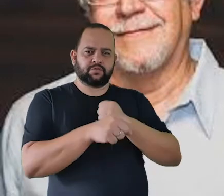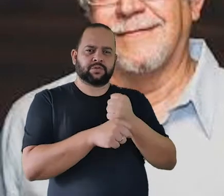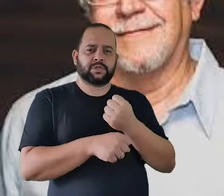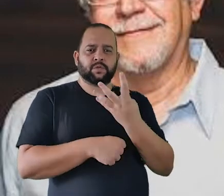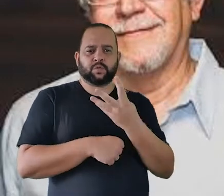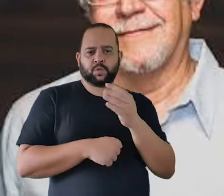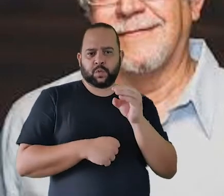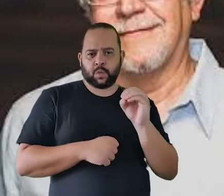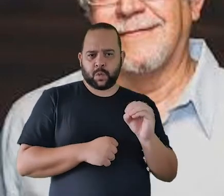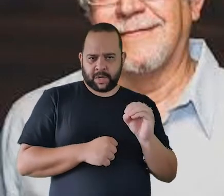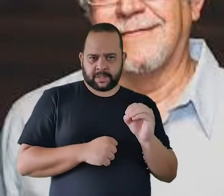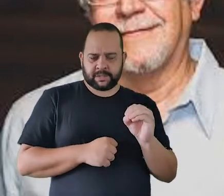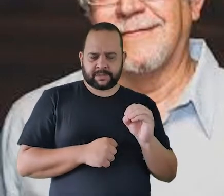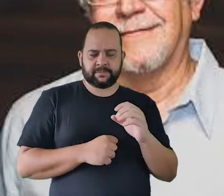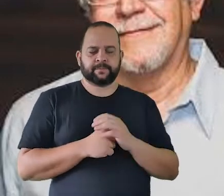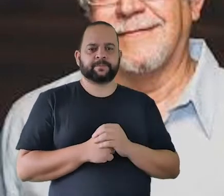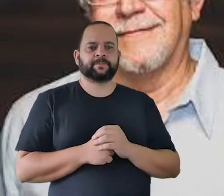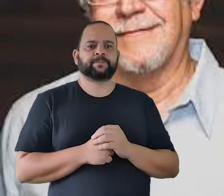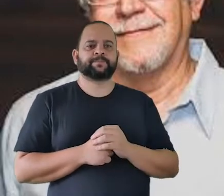e